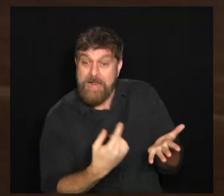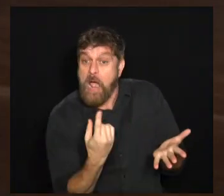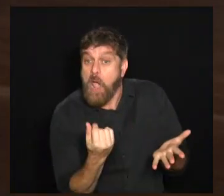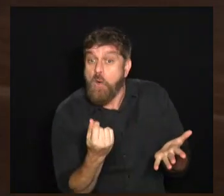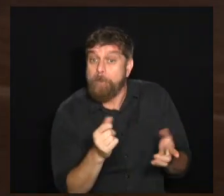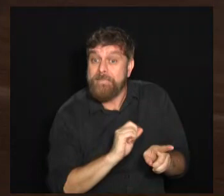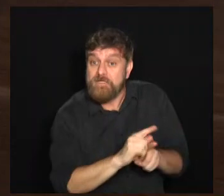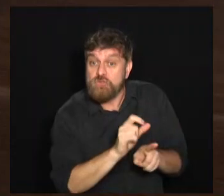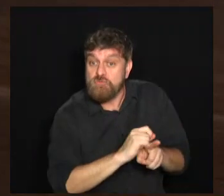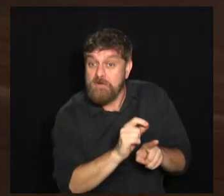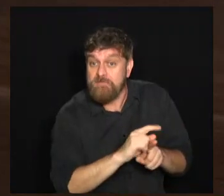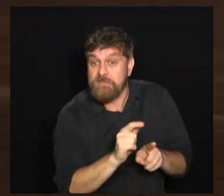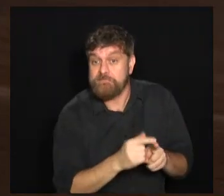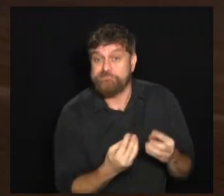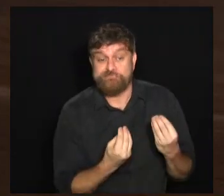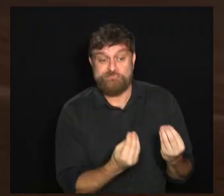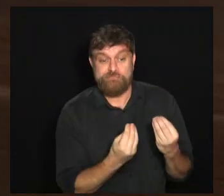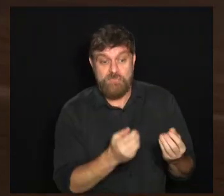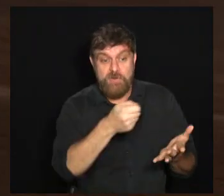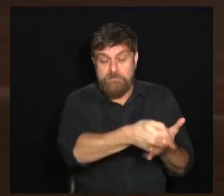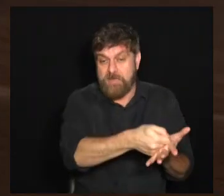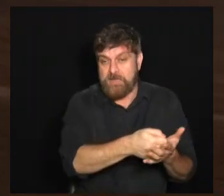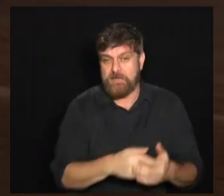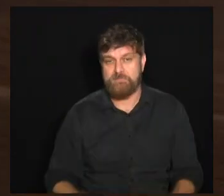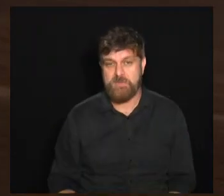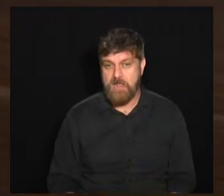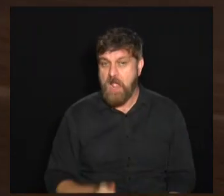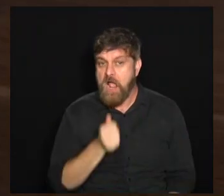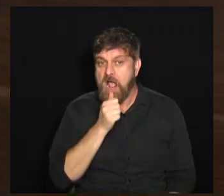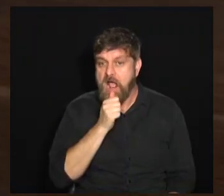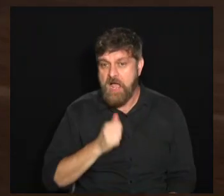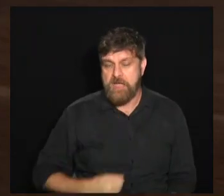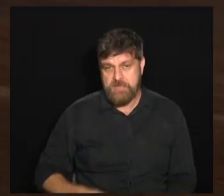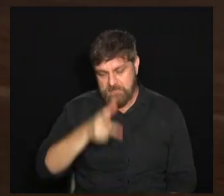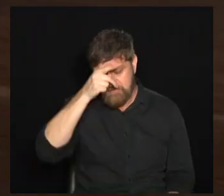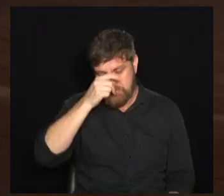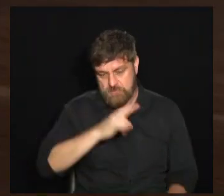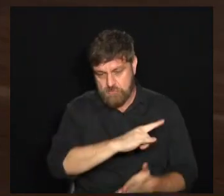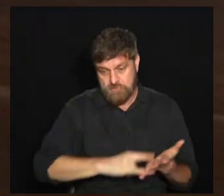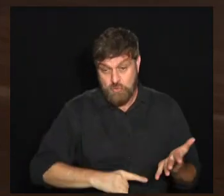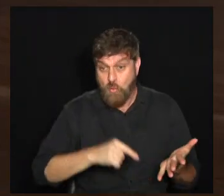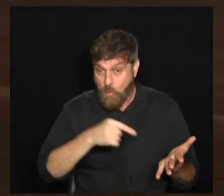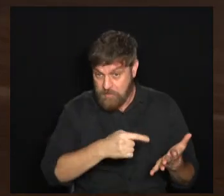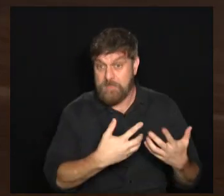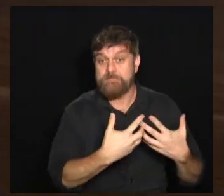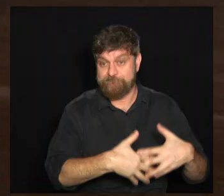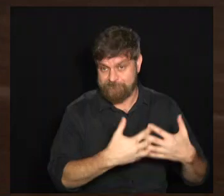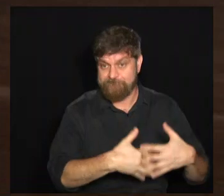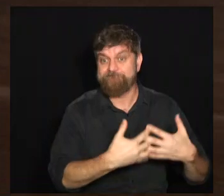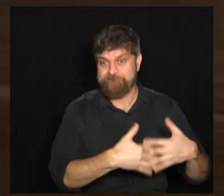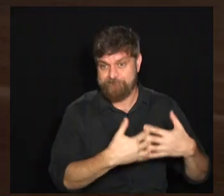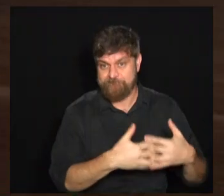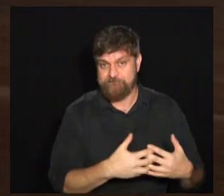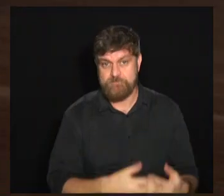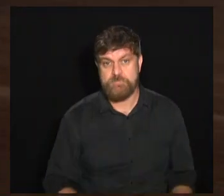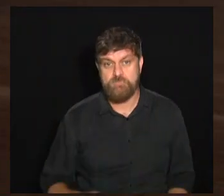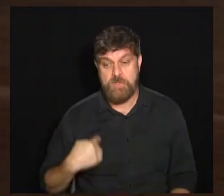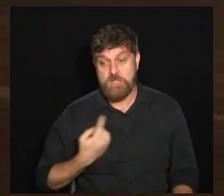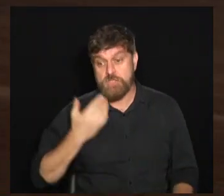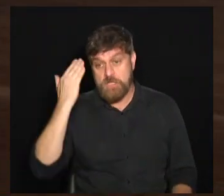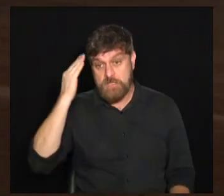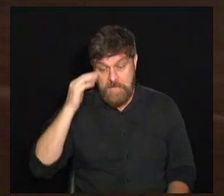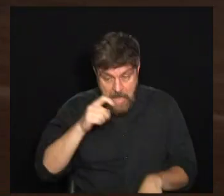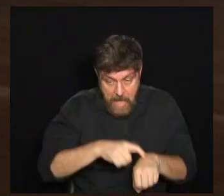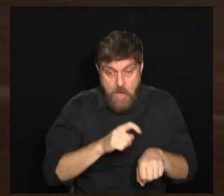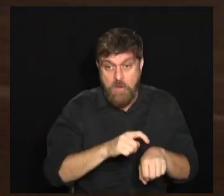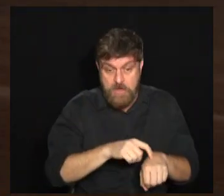de valores. Ainda não foi decretado o estado de emergência, ou seja, os contratos continuam vigentes, mas a gente entende que é a hora